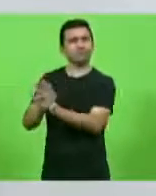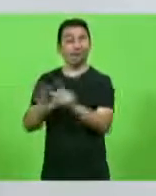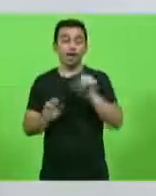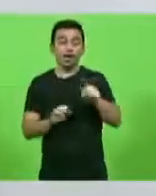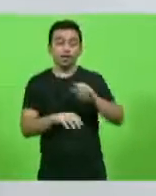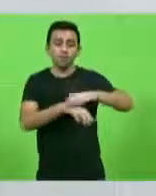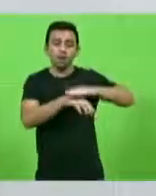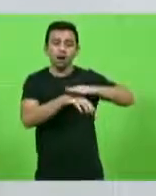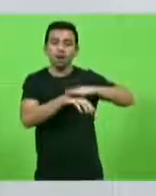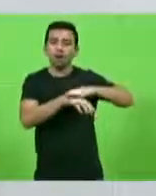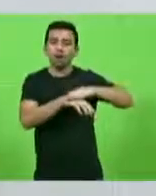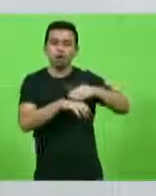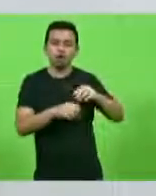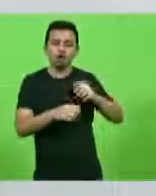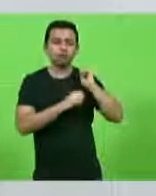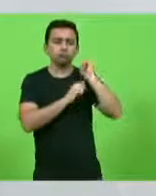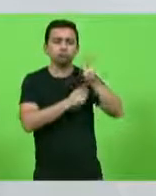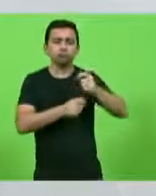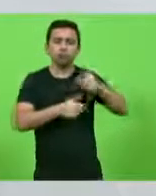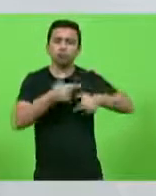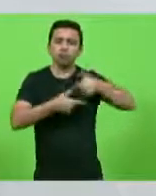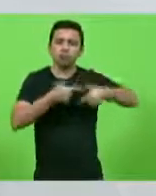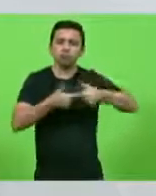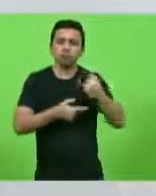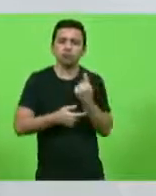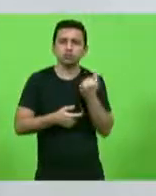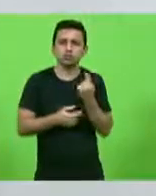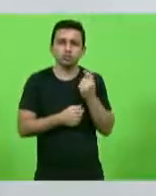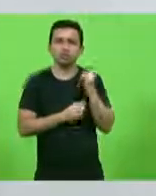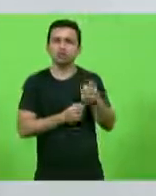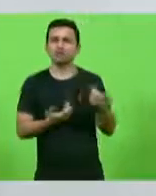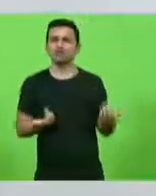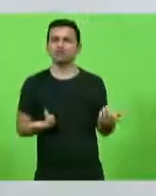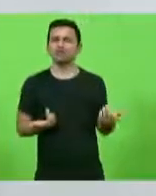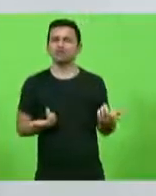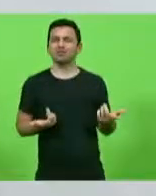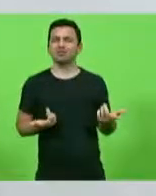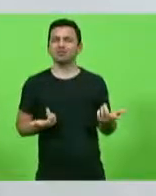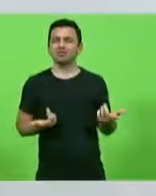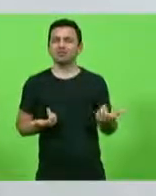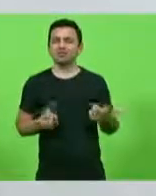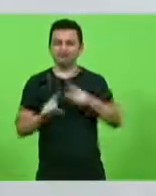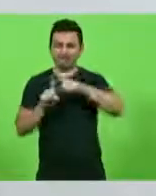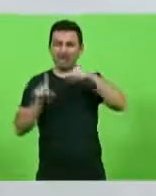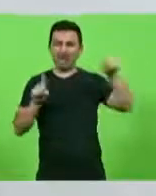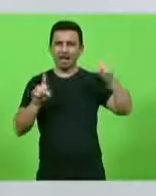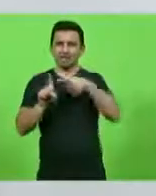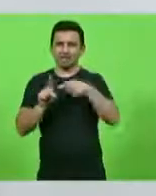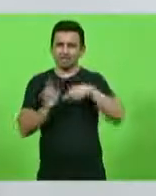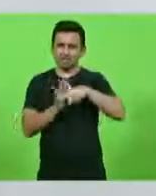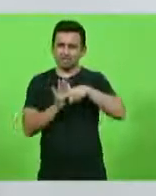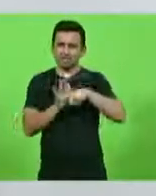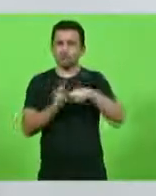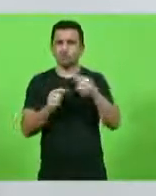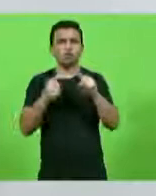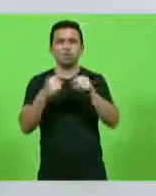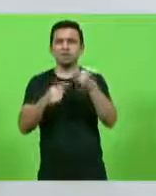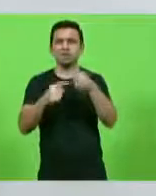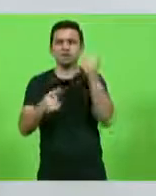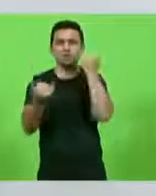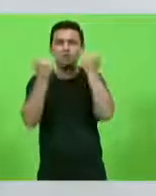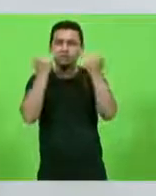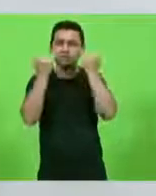é predatória. E esses dados científicos que tem, ninguém entende ao certo, porque são dados que não batem as